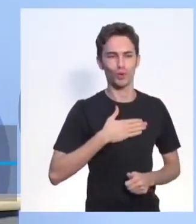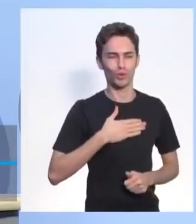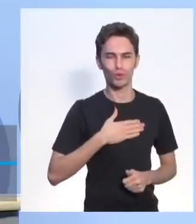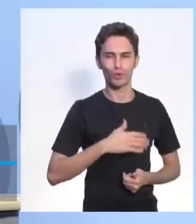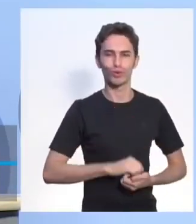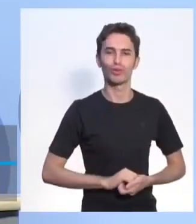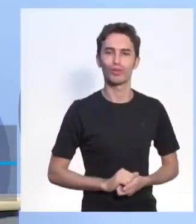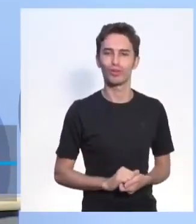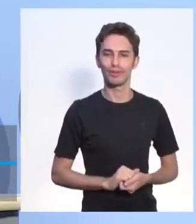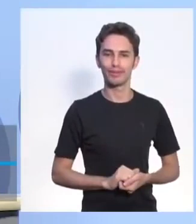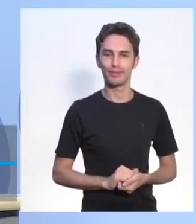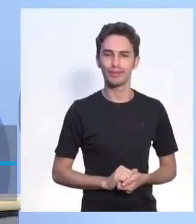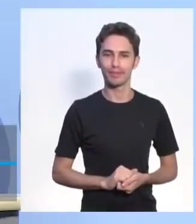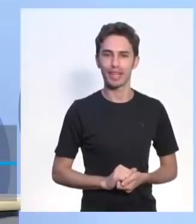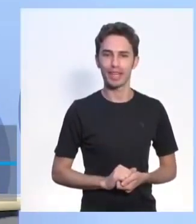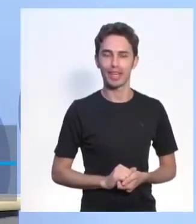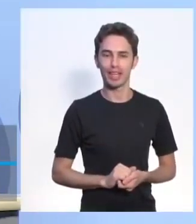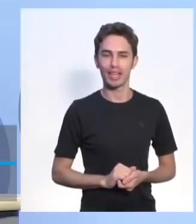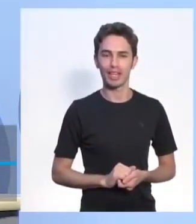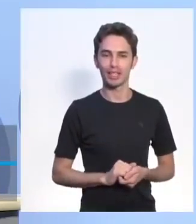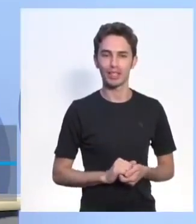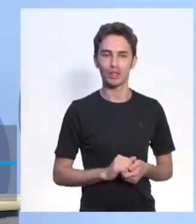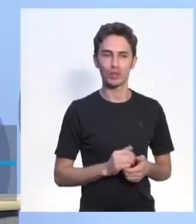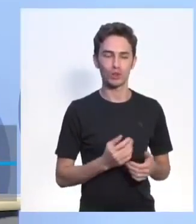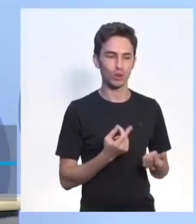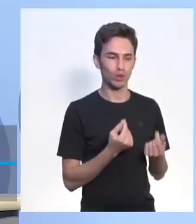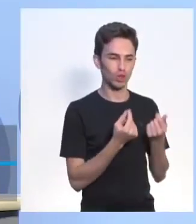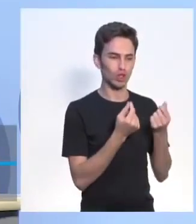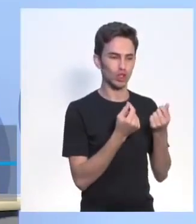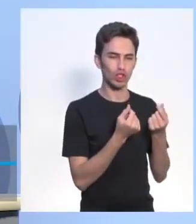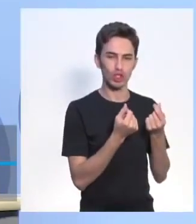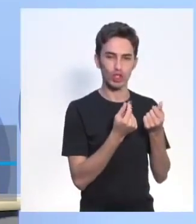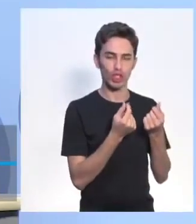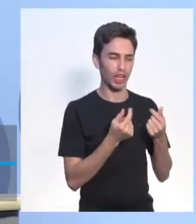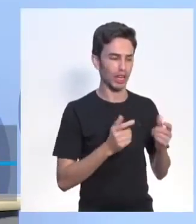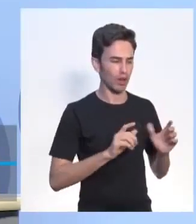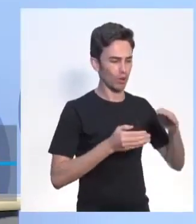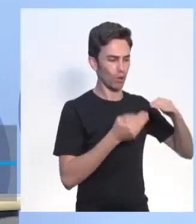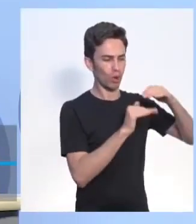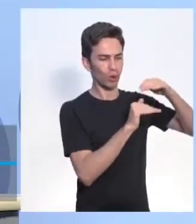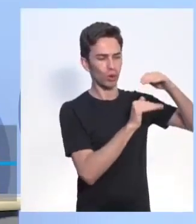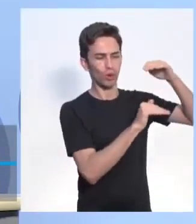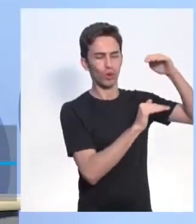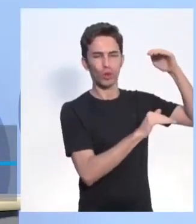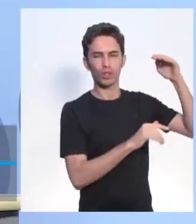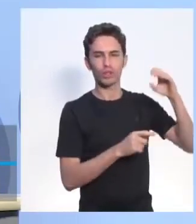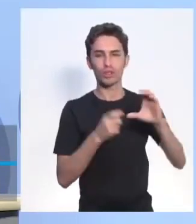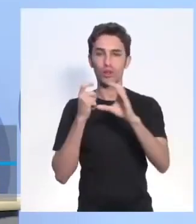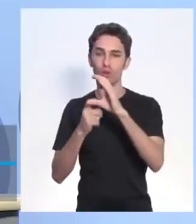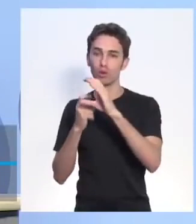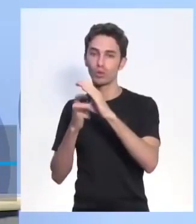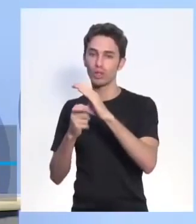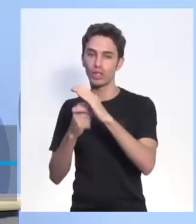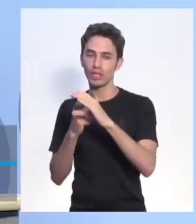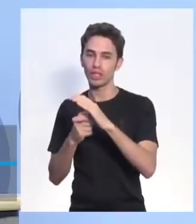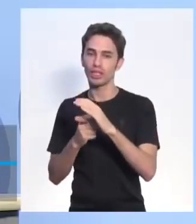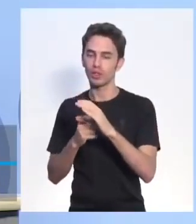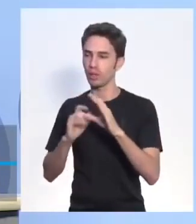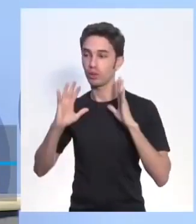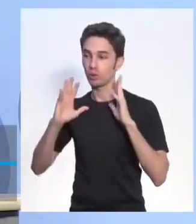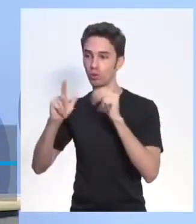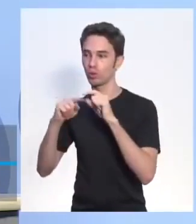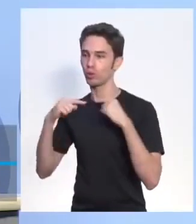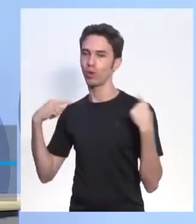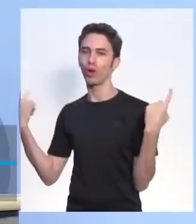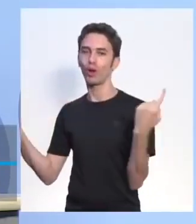que ela coloca, né? A questão do acúmulo de capital. E comunismo, tudo nosso. Ou seja, há